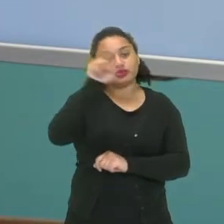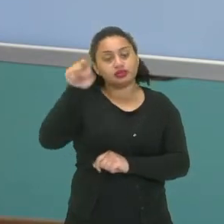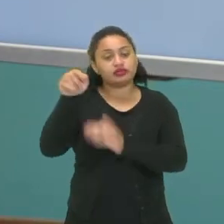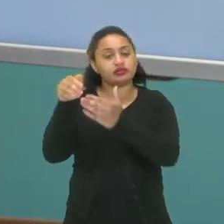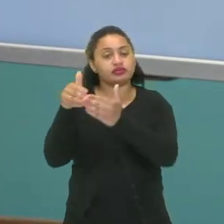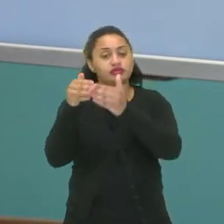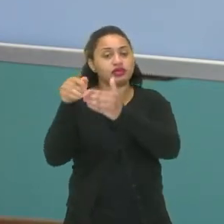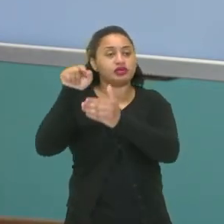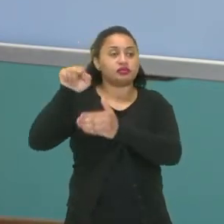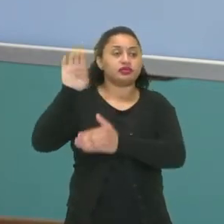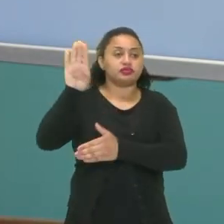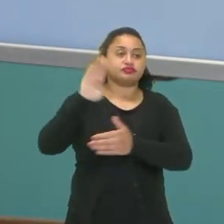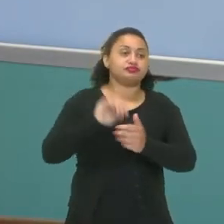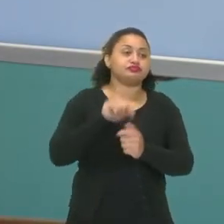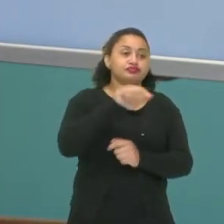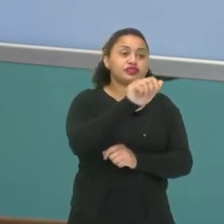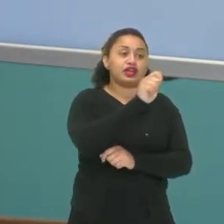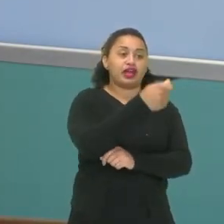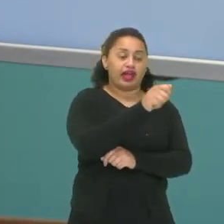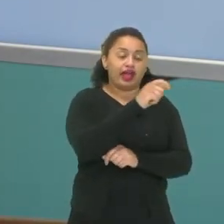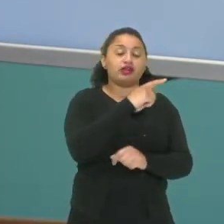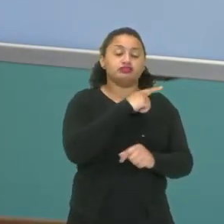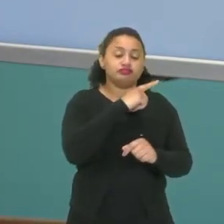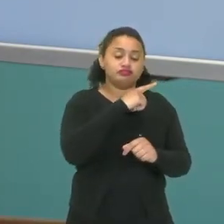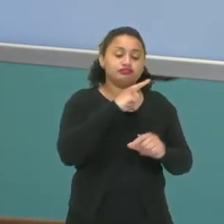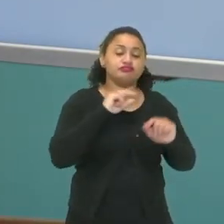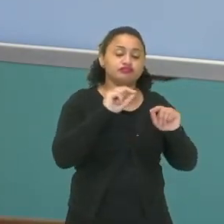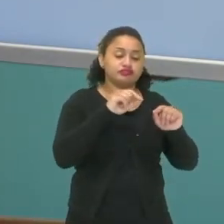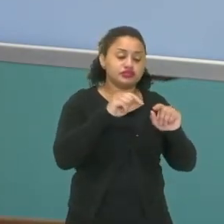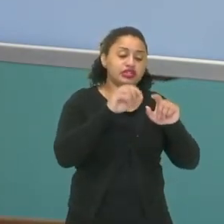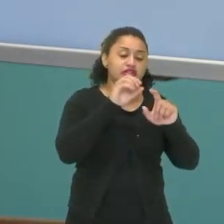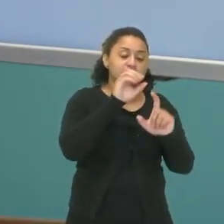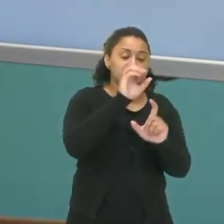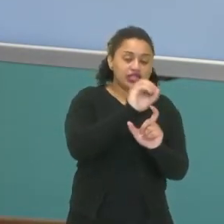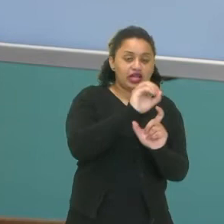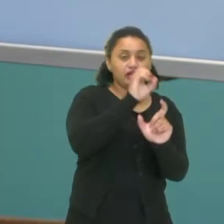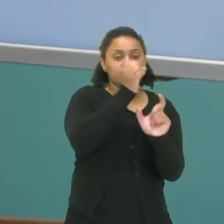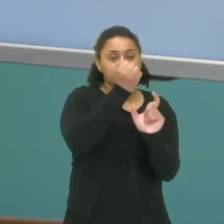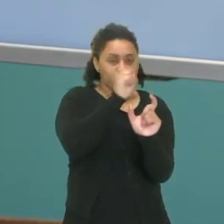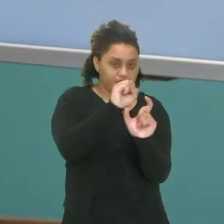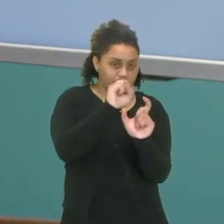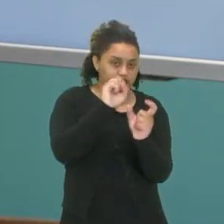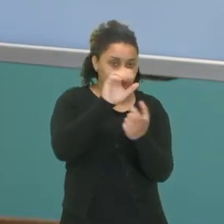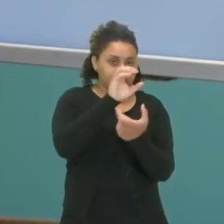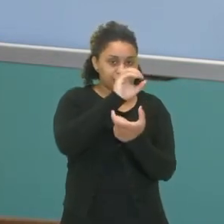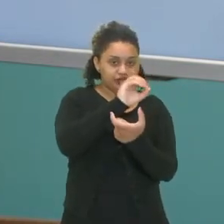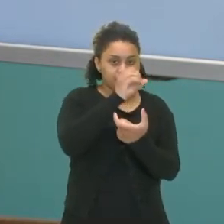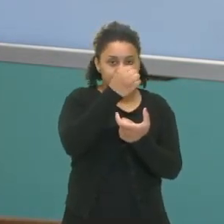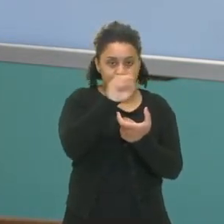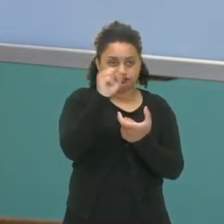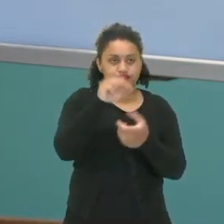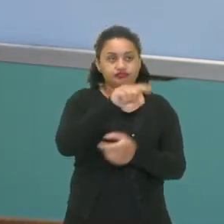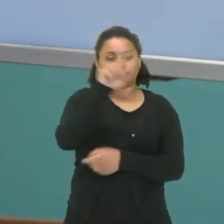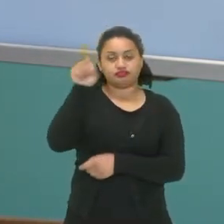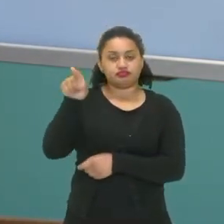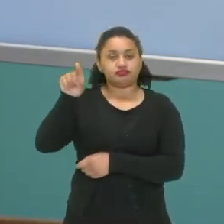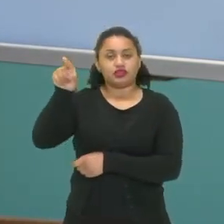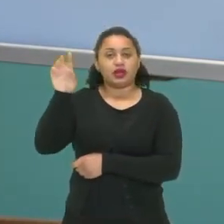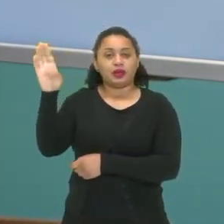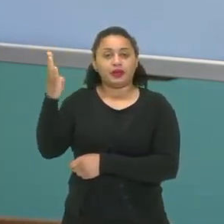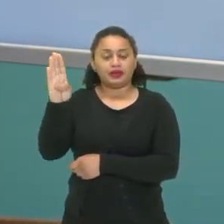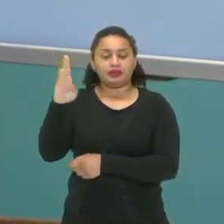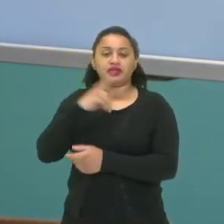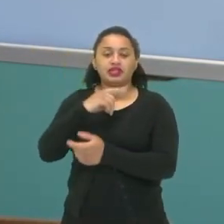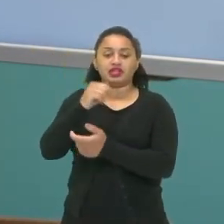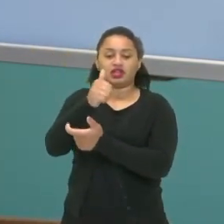a gente falou, né, ele vai ter as coordenadas 0 e 8. Tranquilo? 0 e 8. E a coordenada B, 12